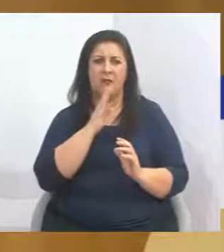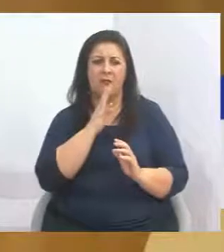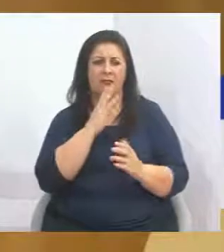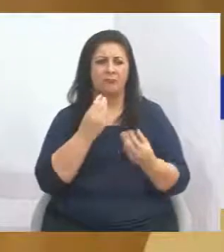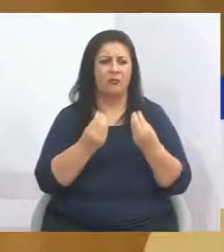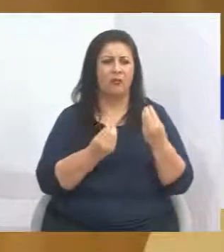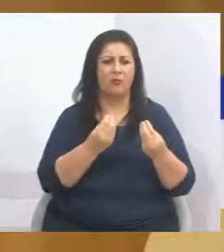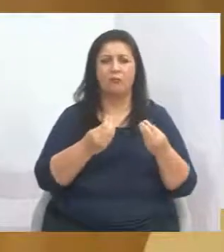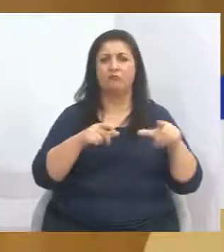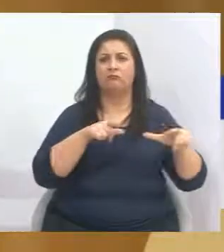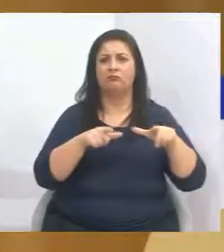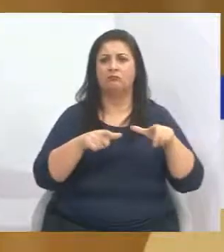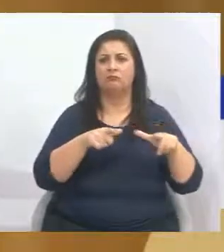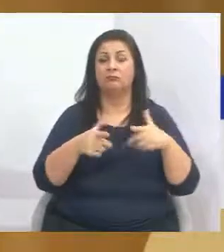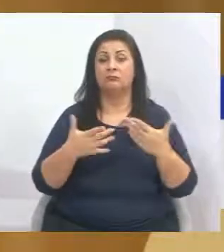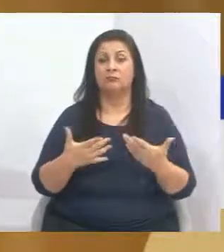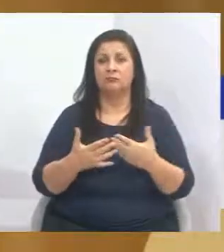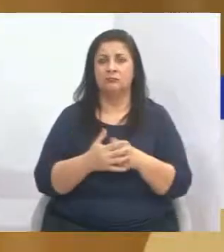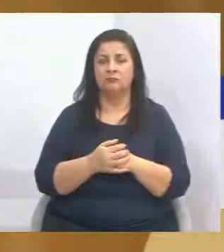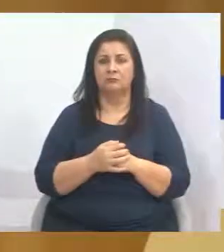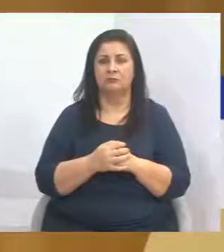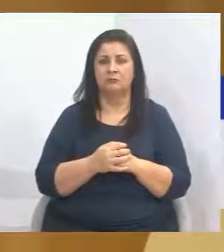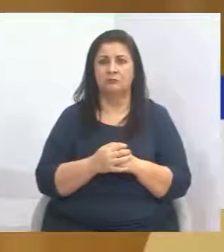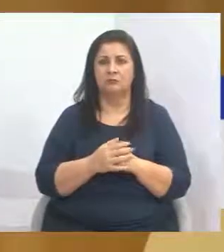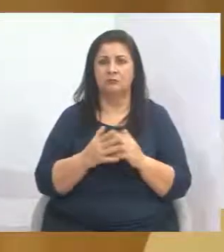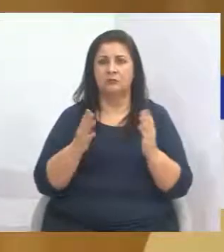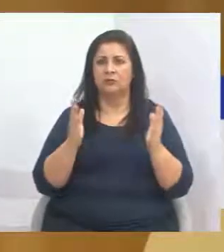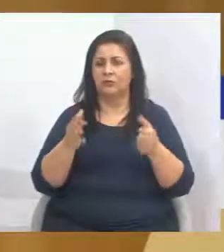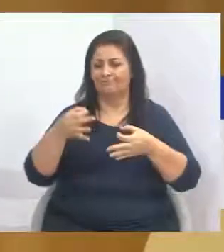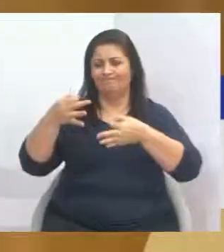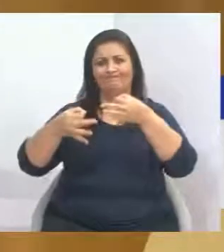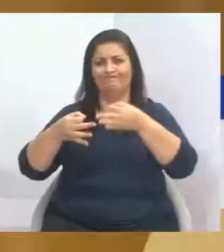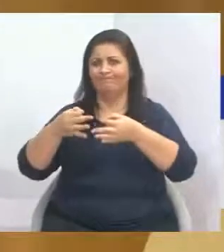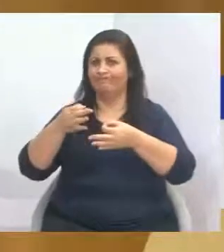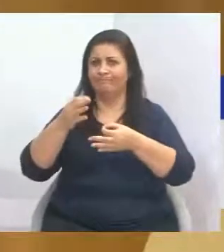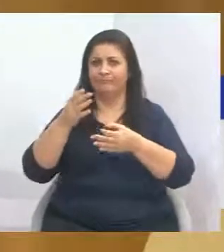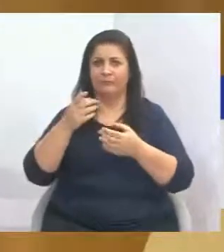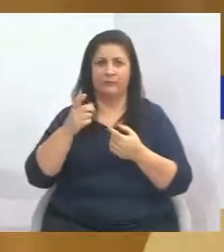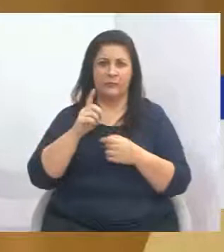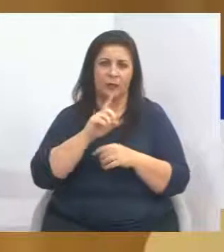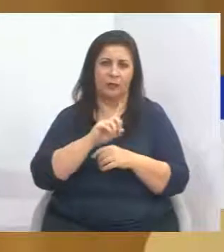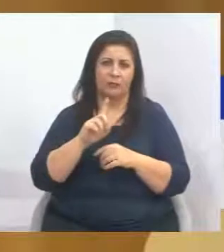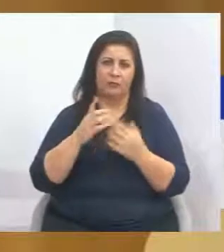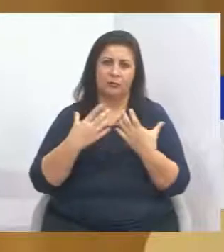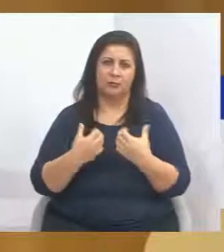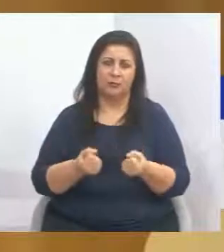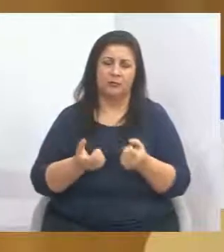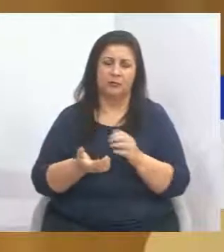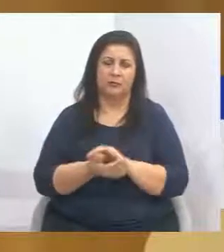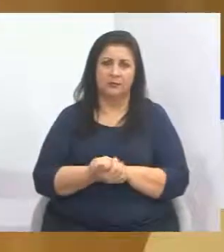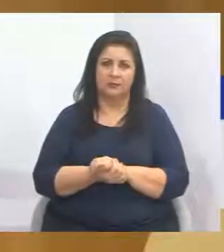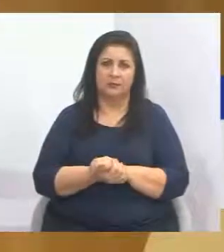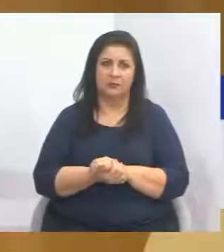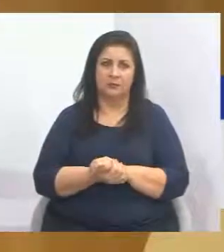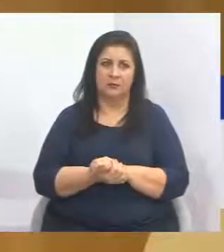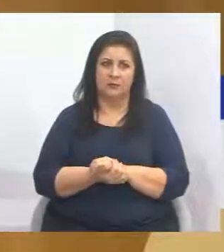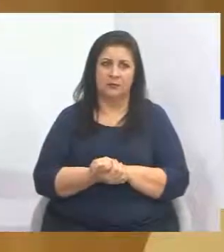da ação e na parte conhecida, julgado procedente o pedido. Modulação dos efeitos da